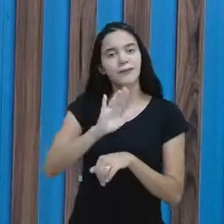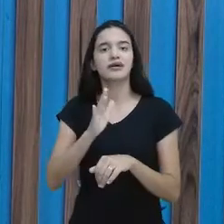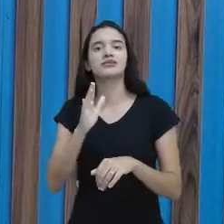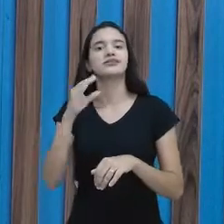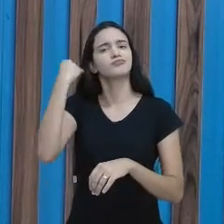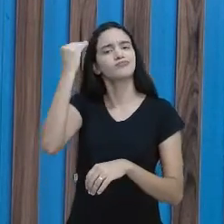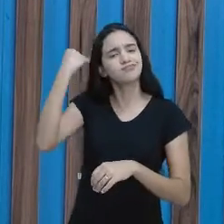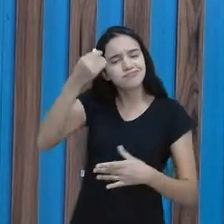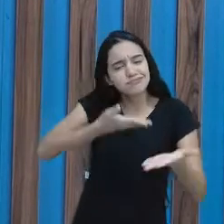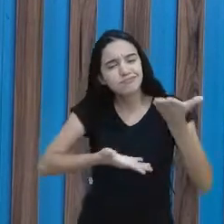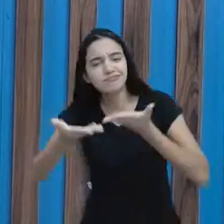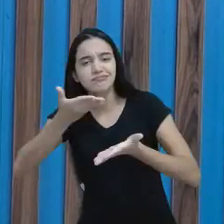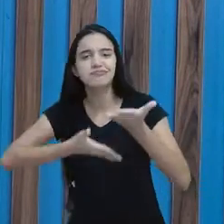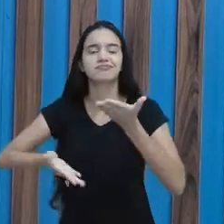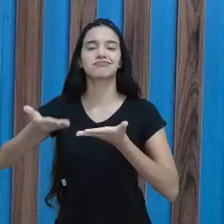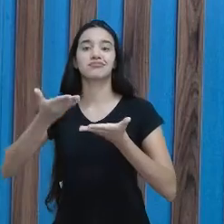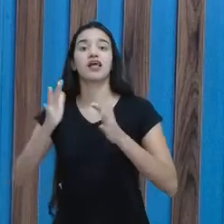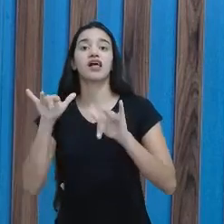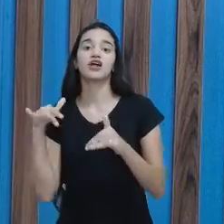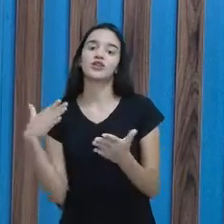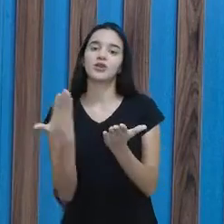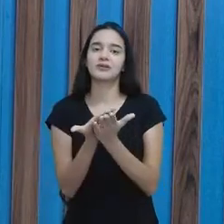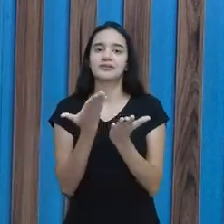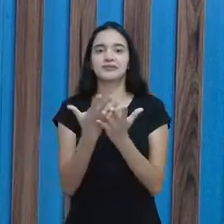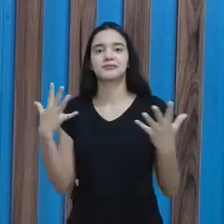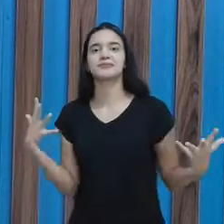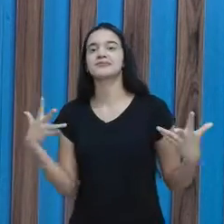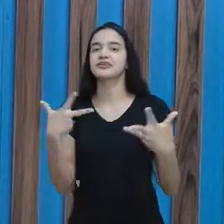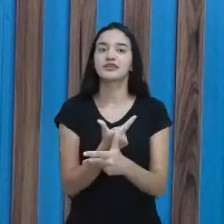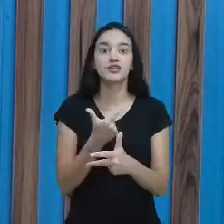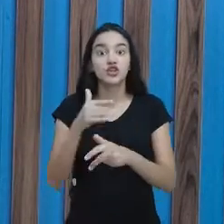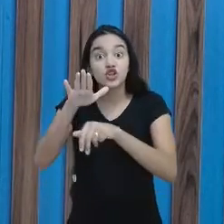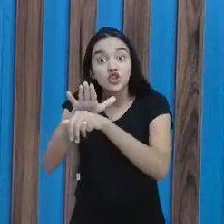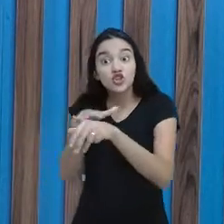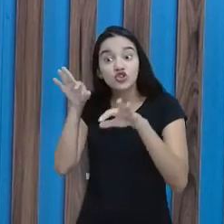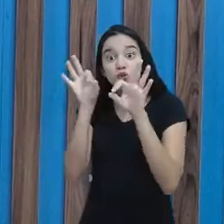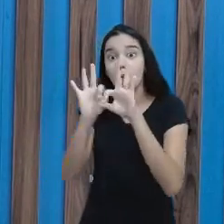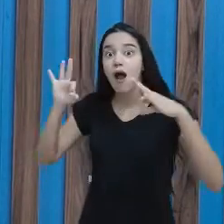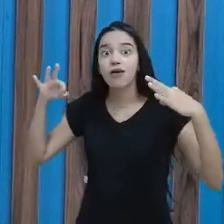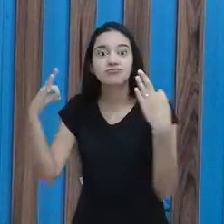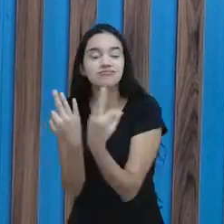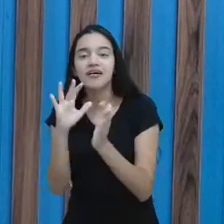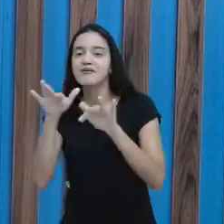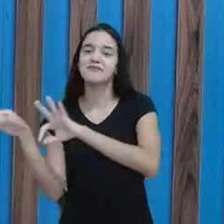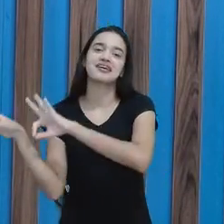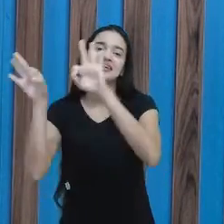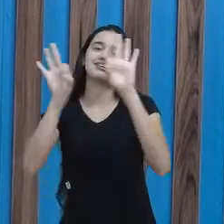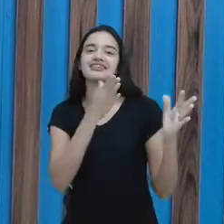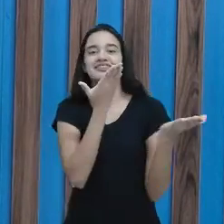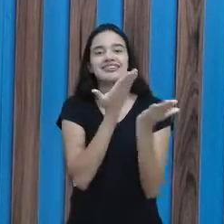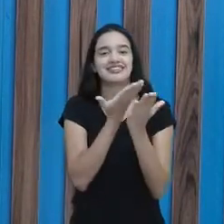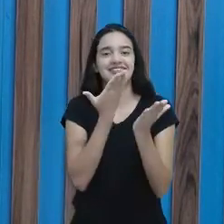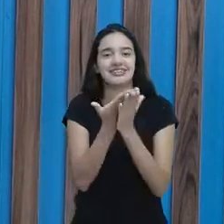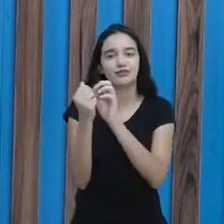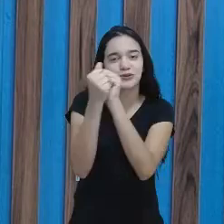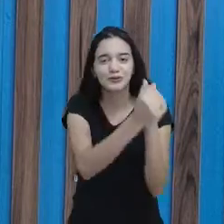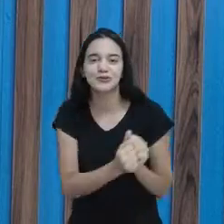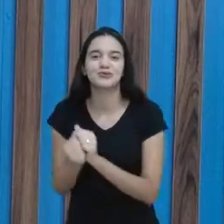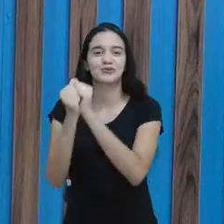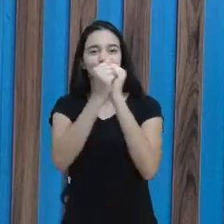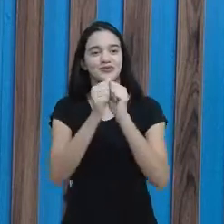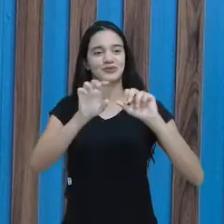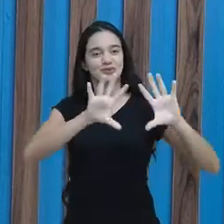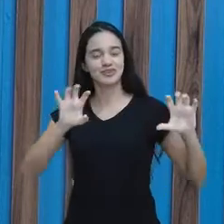trocar experiências. E nossa aula vai ser maravilhosa, chama todo mundo aí em casa para assistir a nossa aula, tudo juntinho aí no